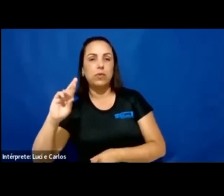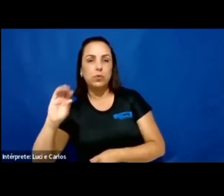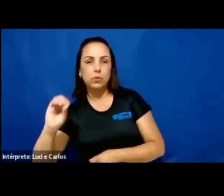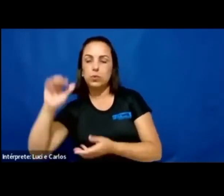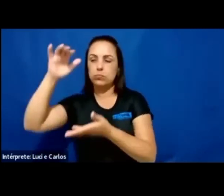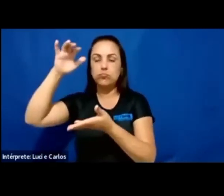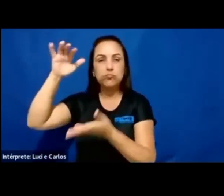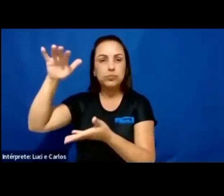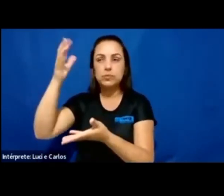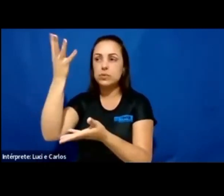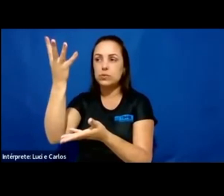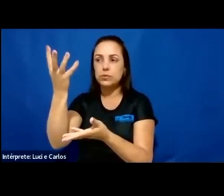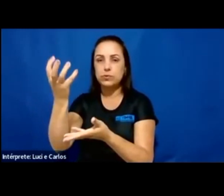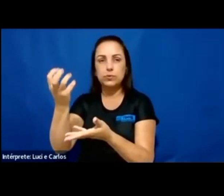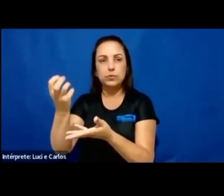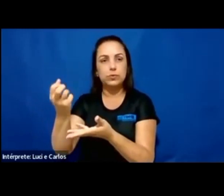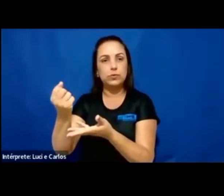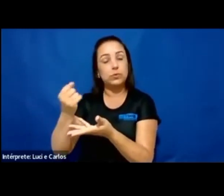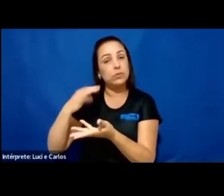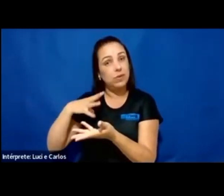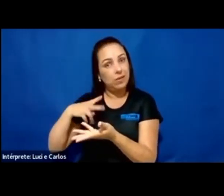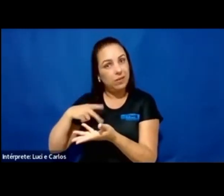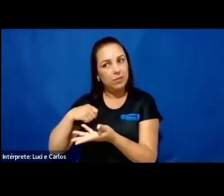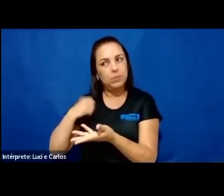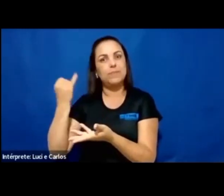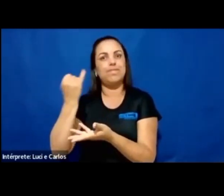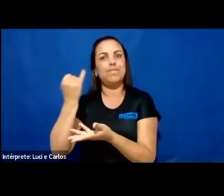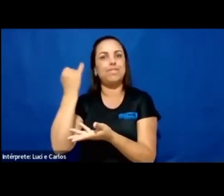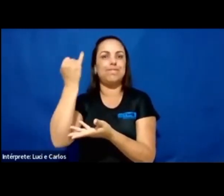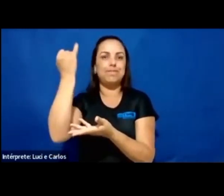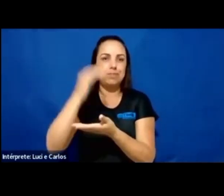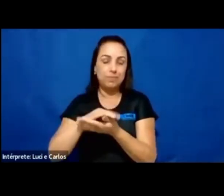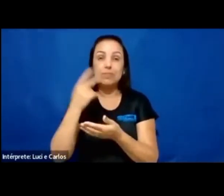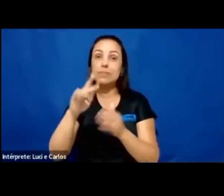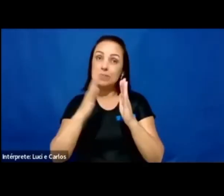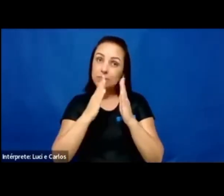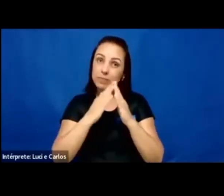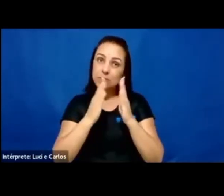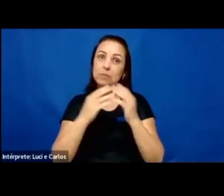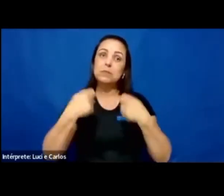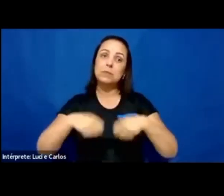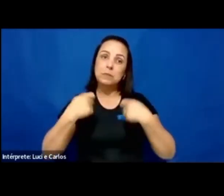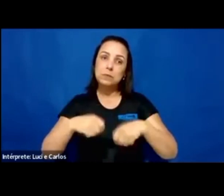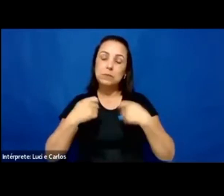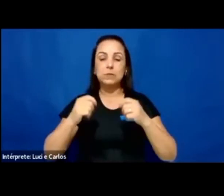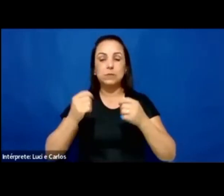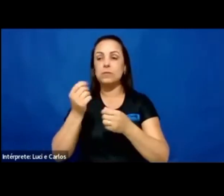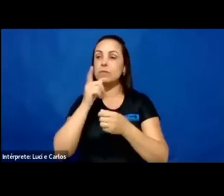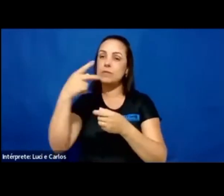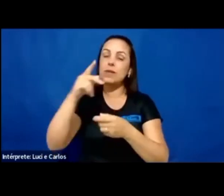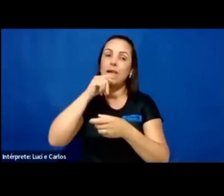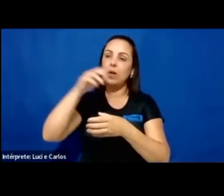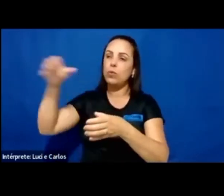o tipo de água que você vai fornecer? Você imagina que você tem um organismo vivo,